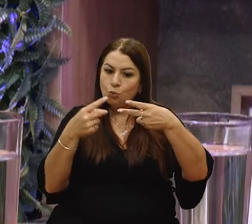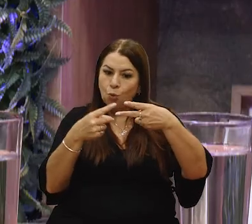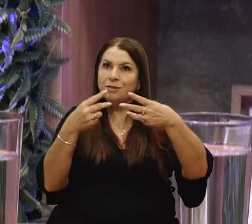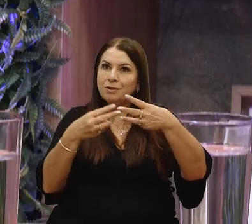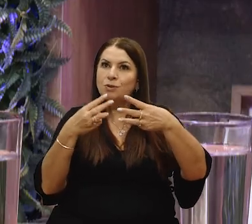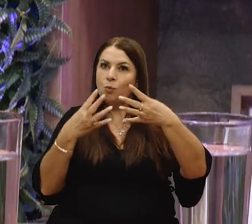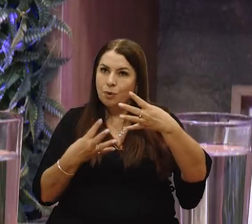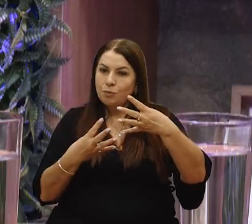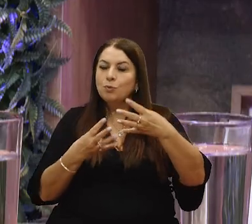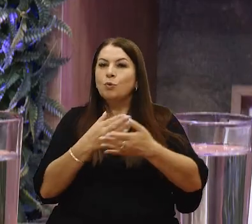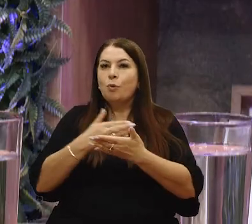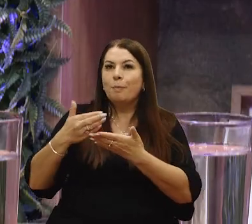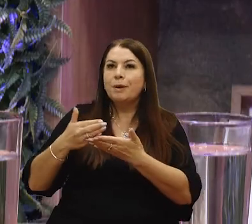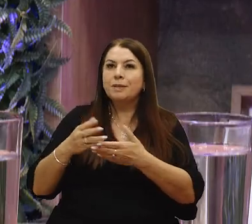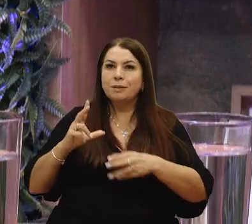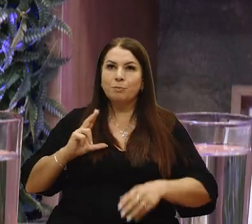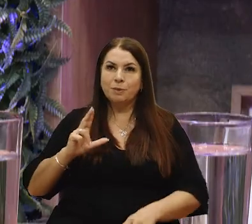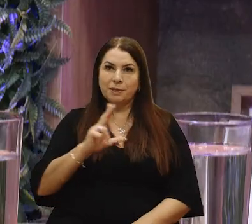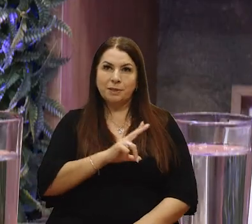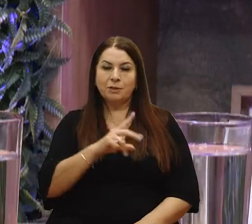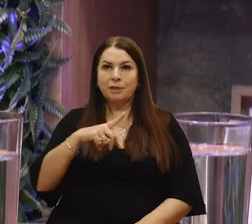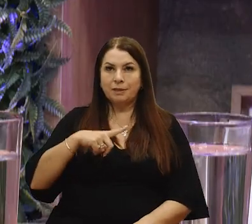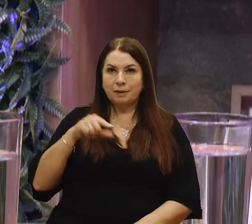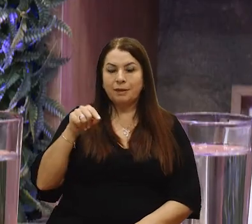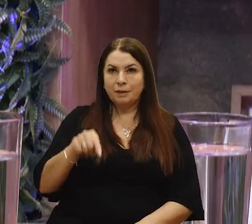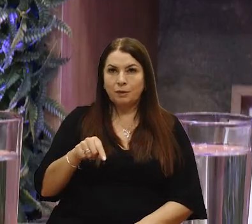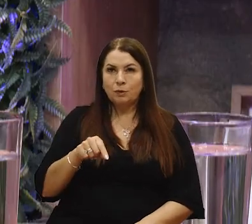mesma proporção e sempre